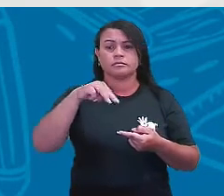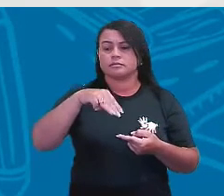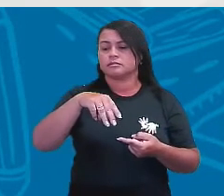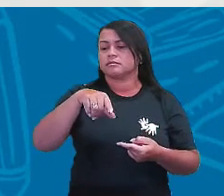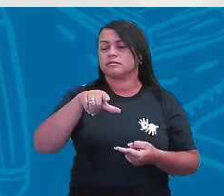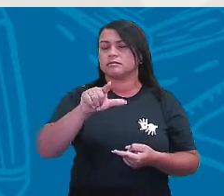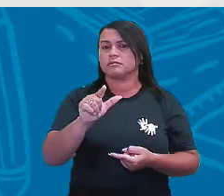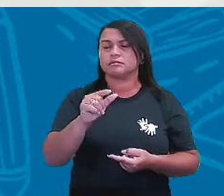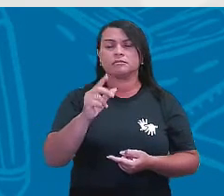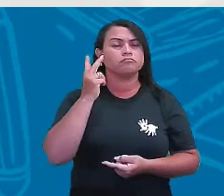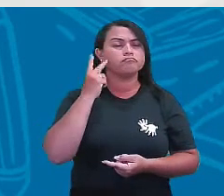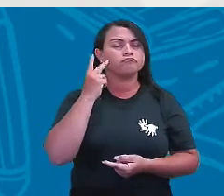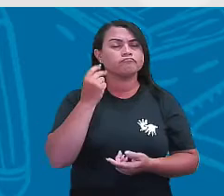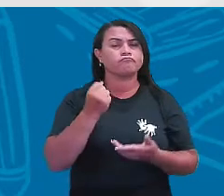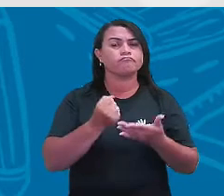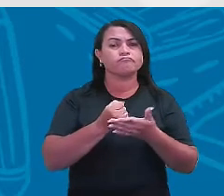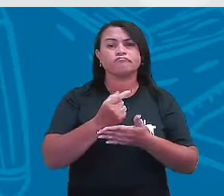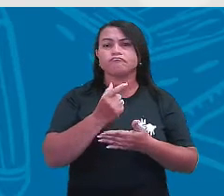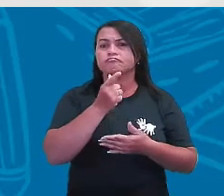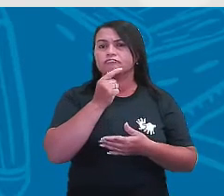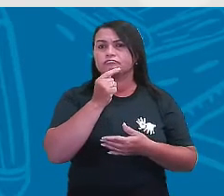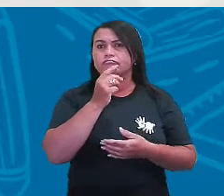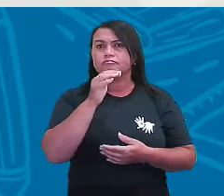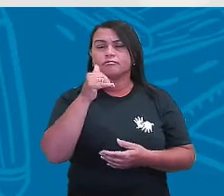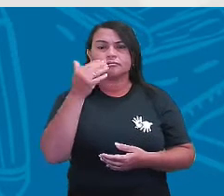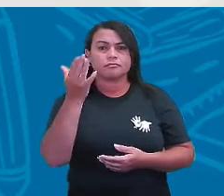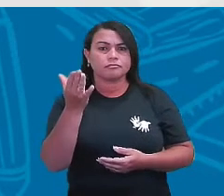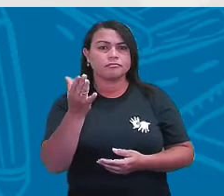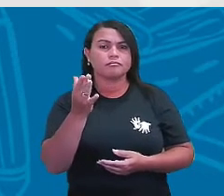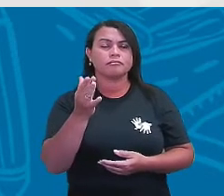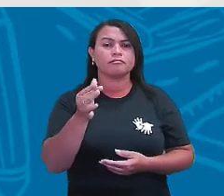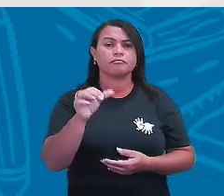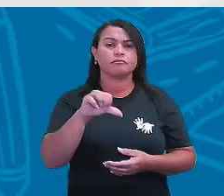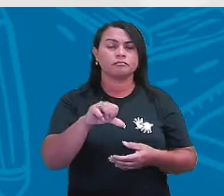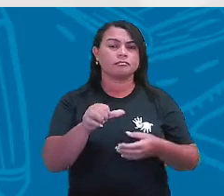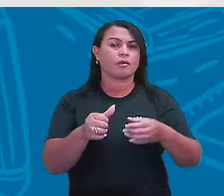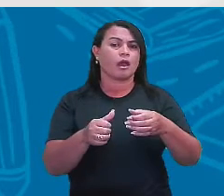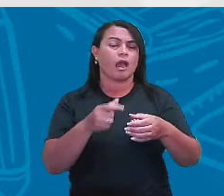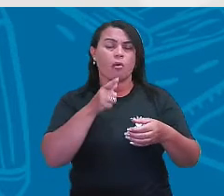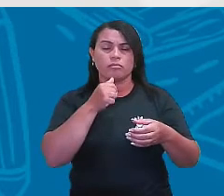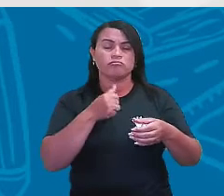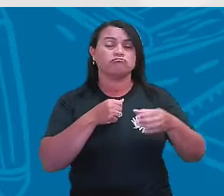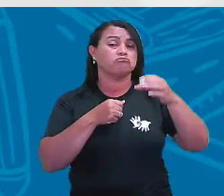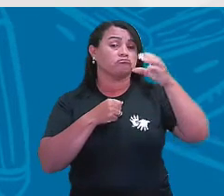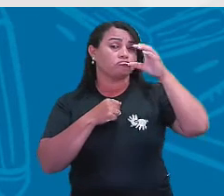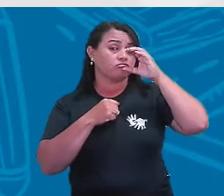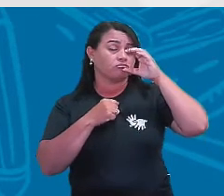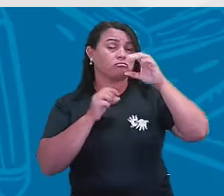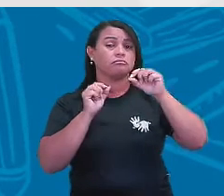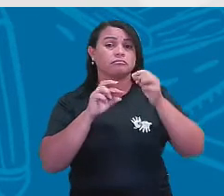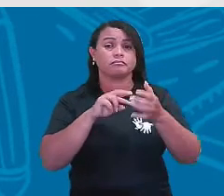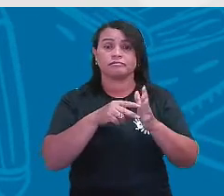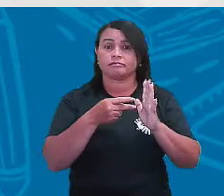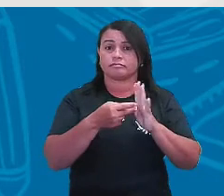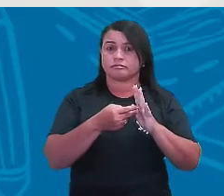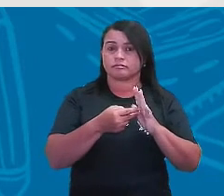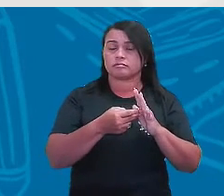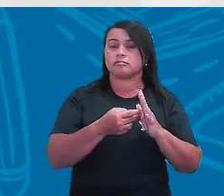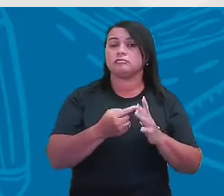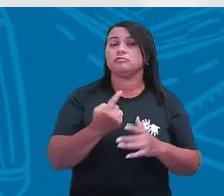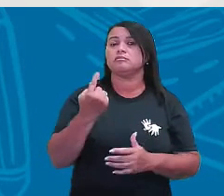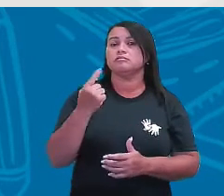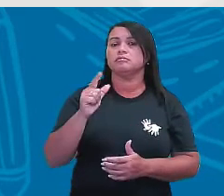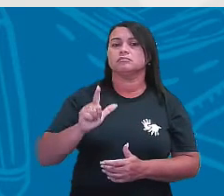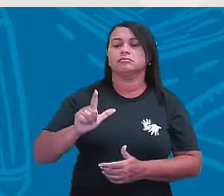compra de água por aí, né? Então, se eu tomo 2 garrafinhas daquela, eu estou tomando aí 1 litro